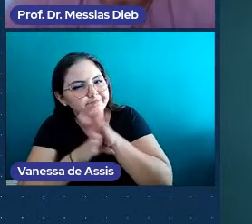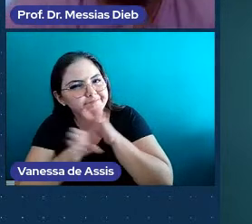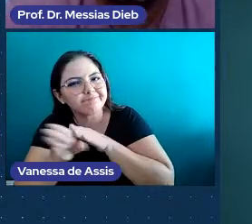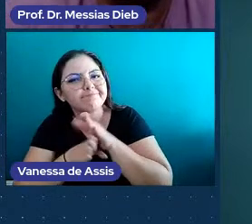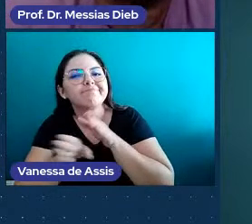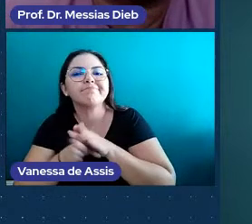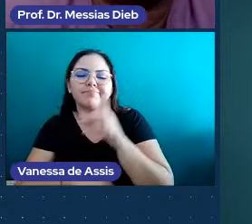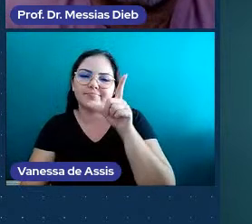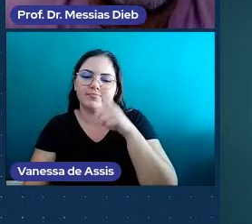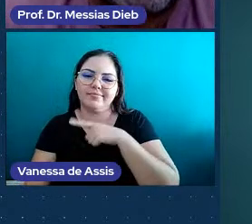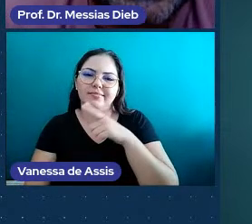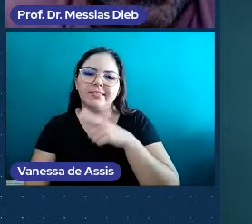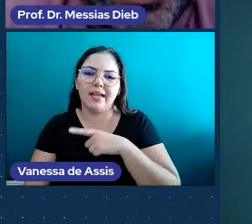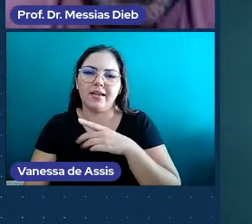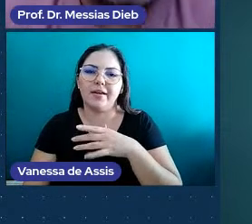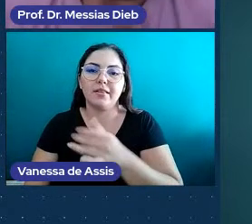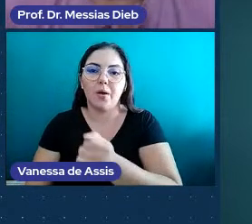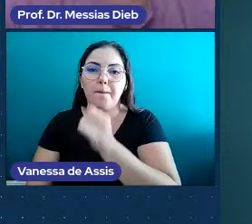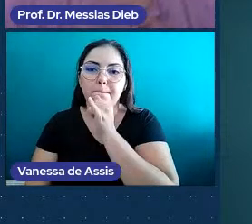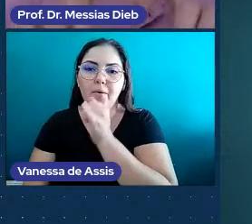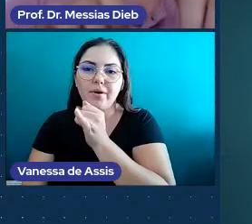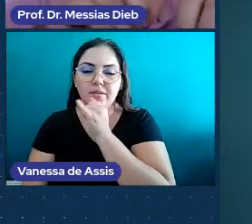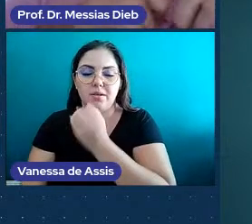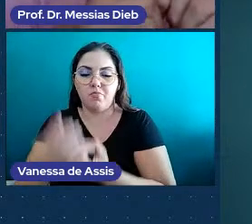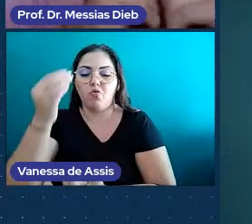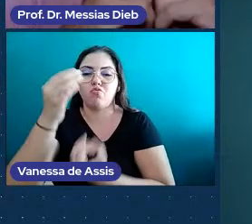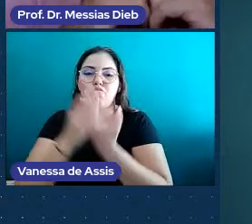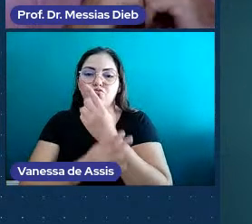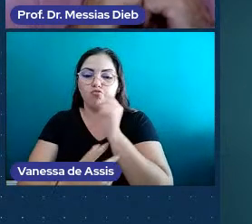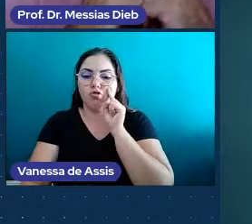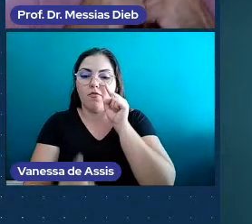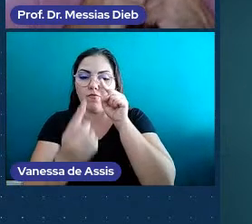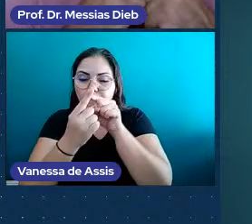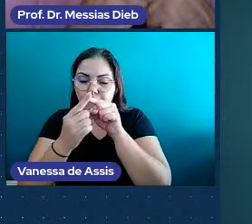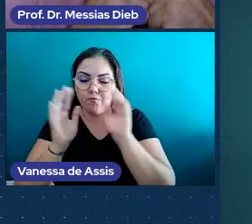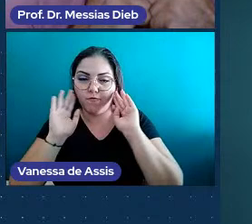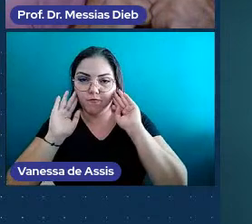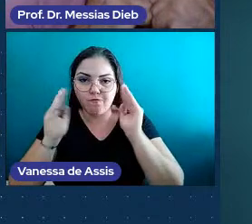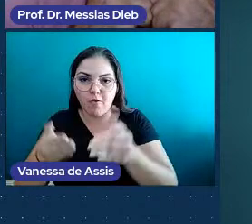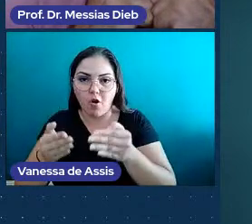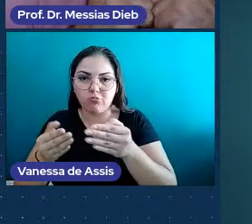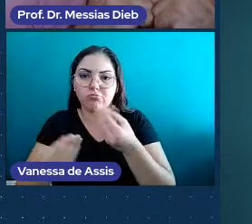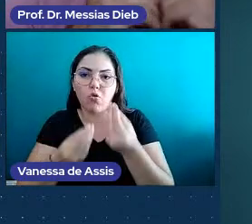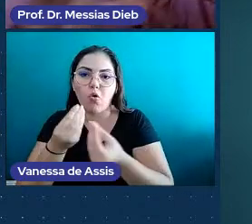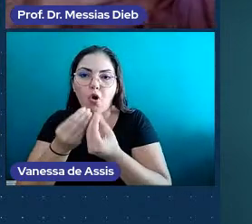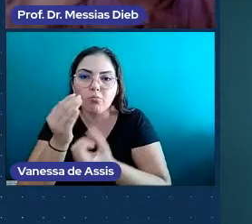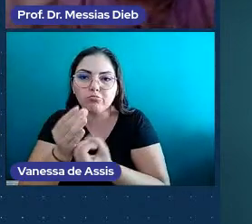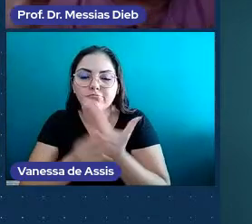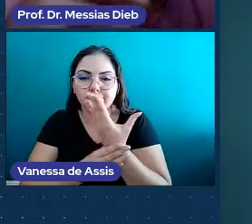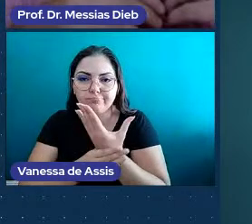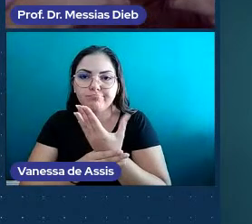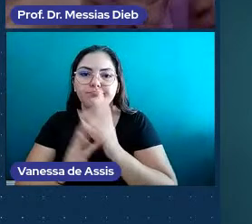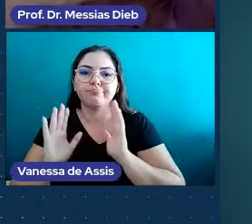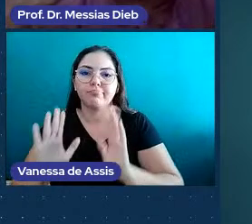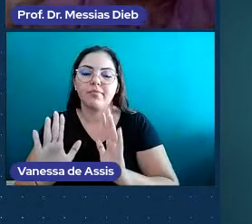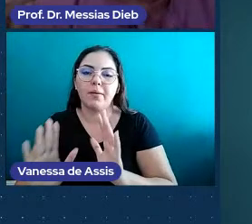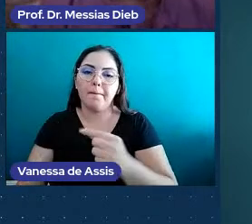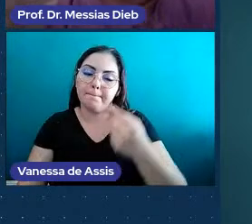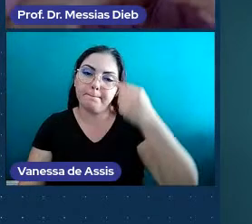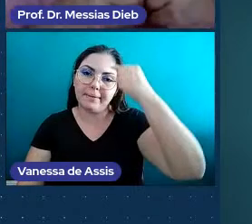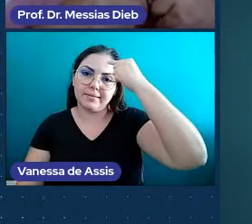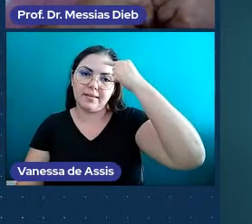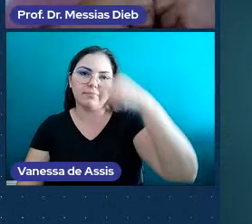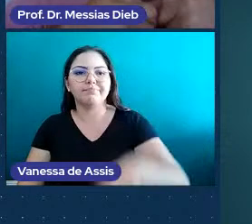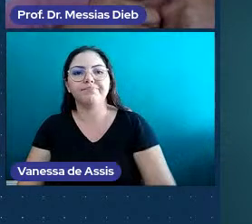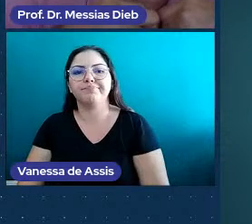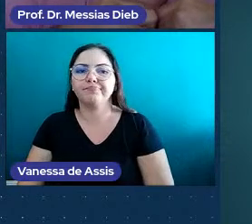de construção do objeto, né? Então, vamos pensar que eu disse para mim mesmo que